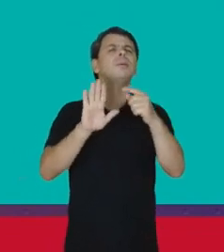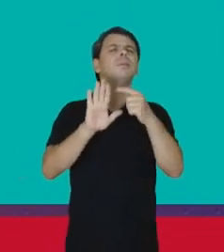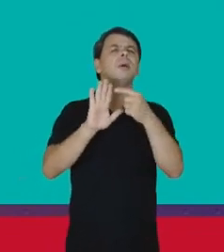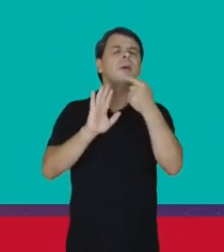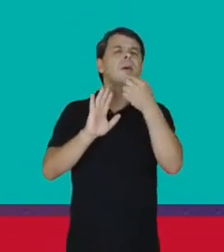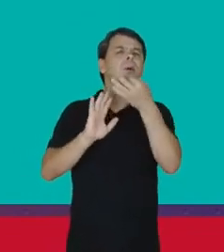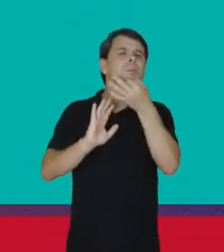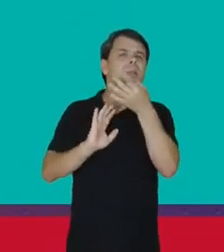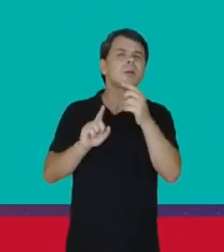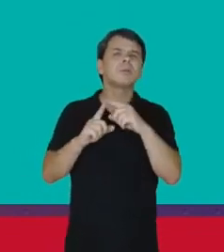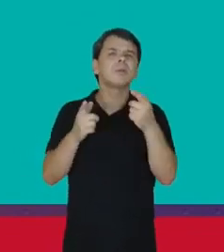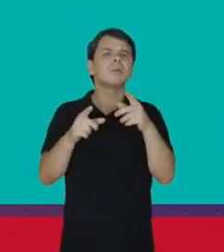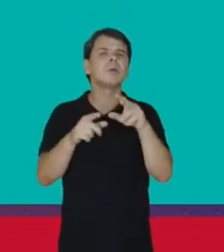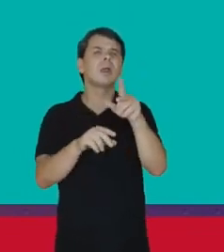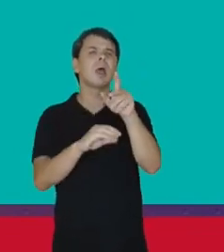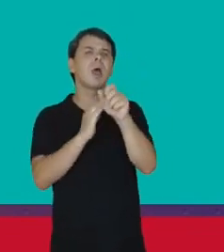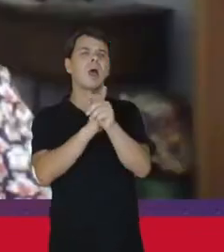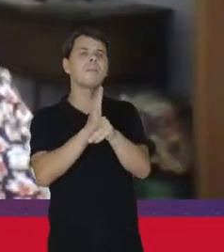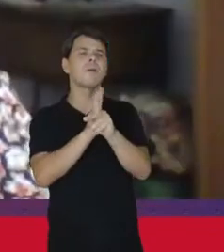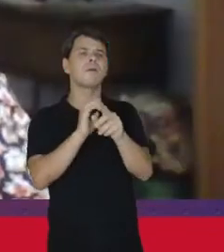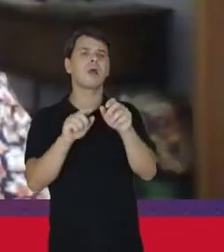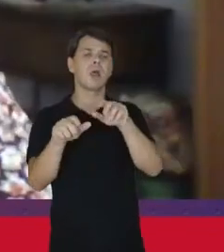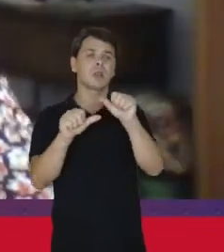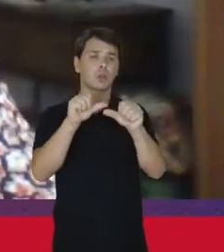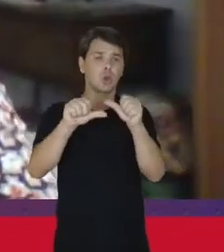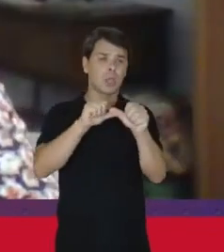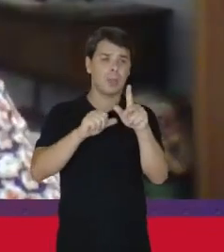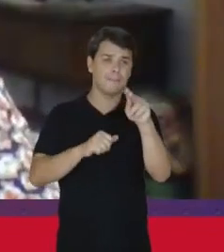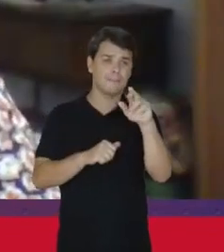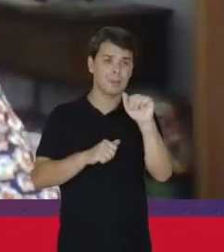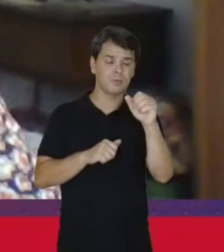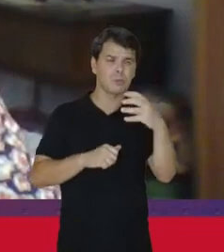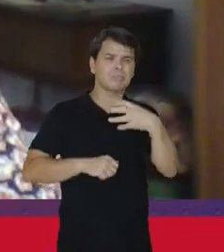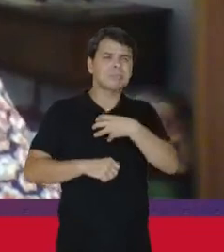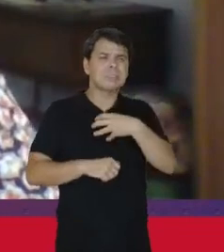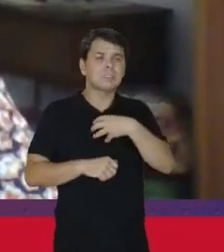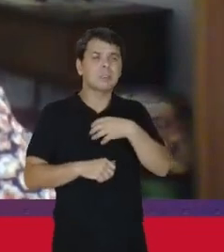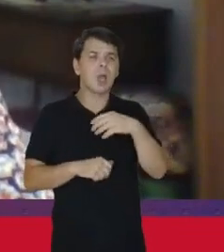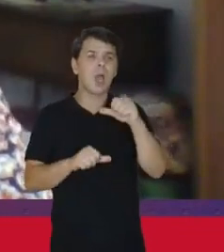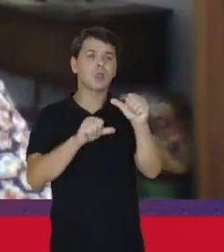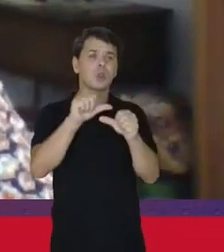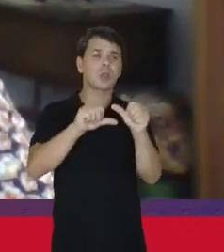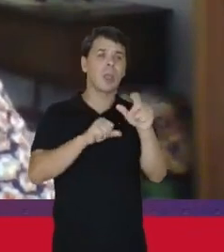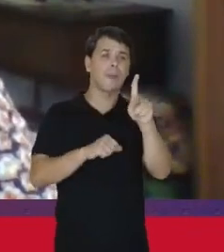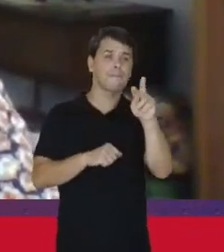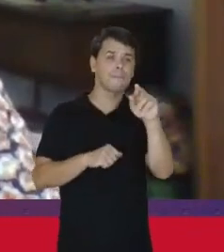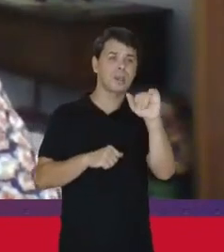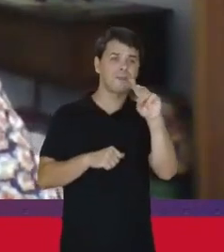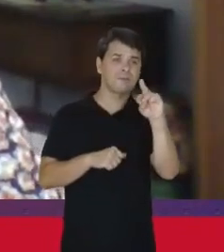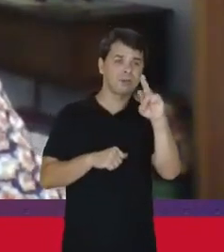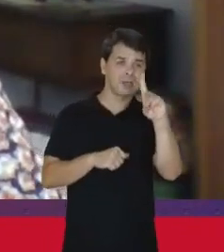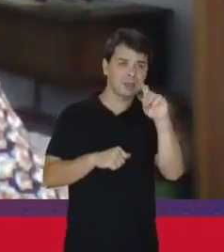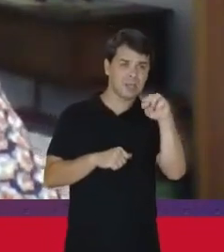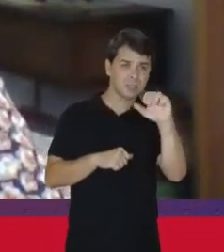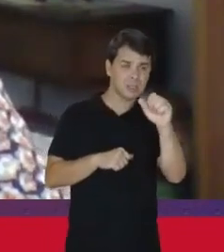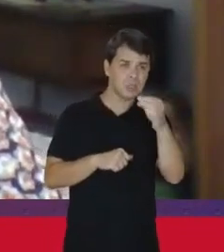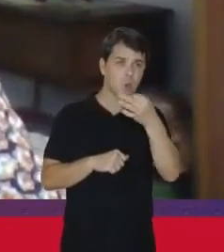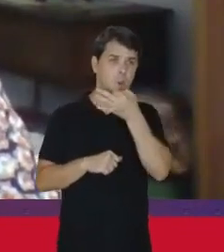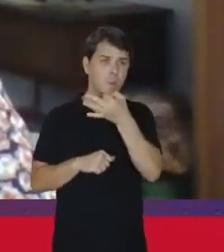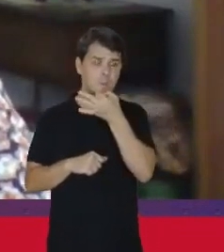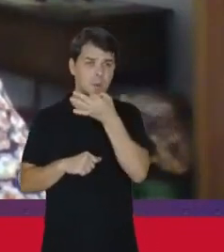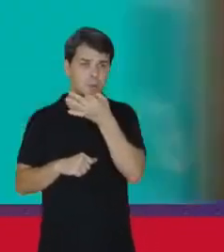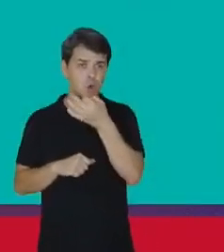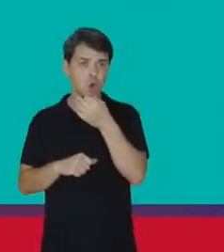para a reforma da Previdência? Qual o sentido da reforma da Previdência? O primeiro argumento apresentado